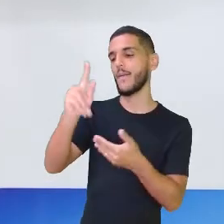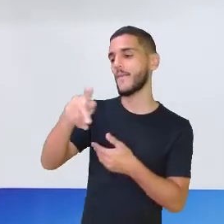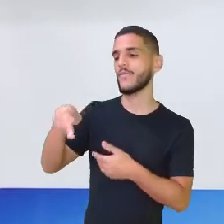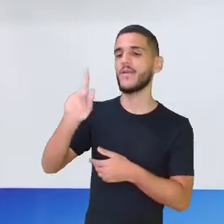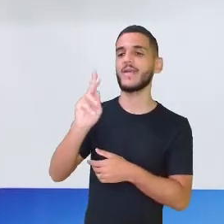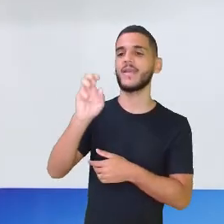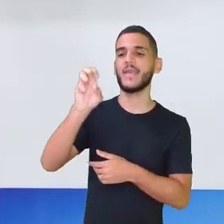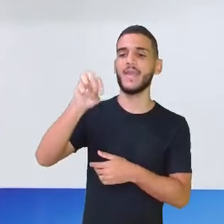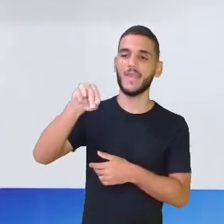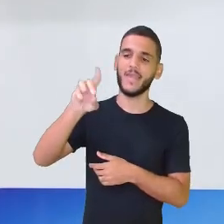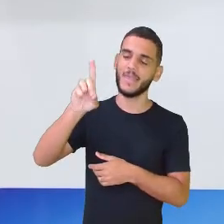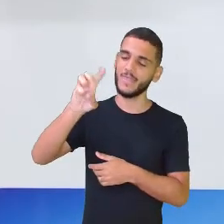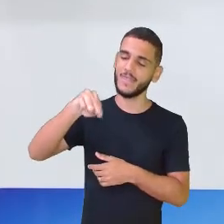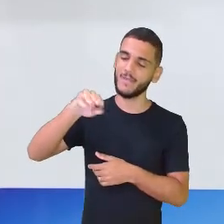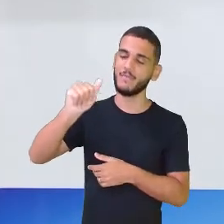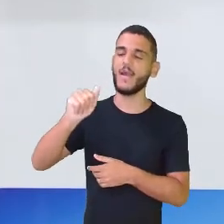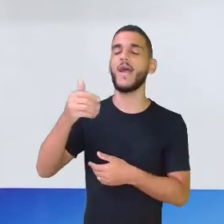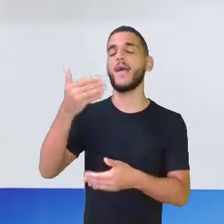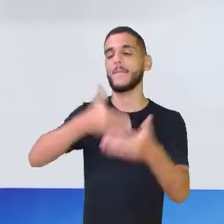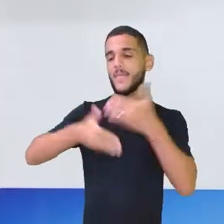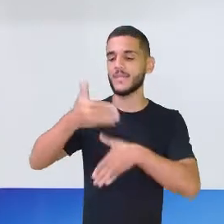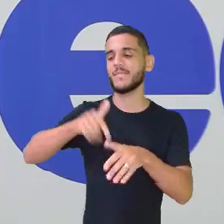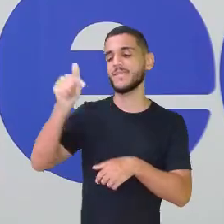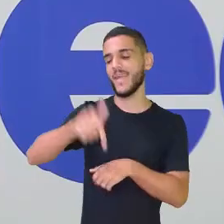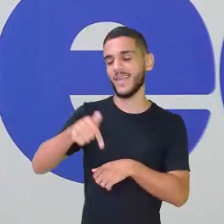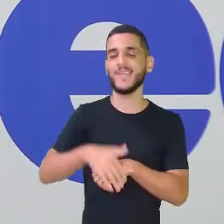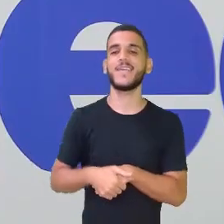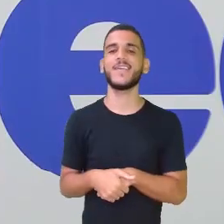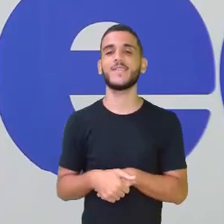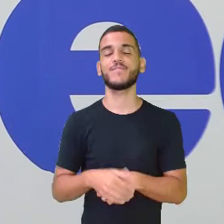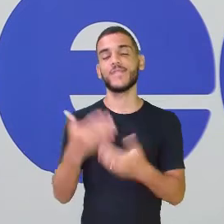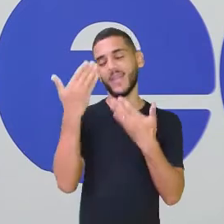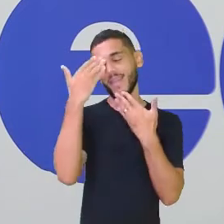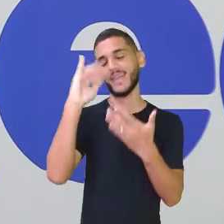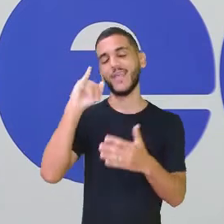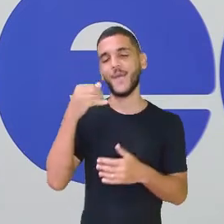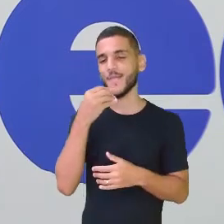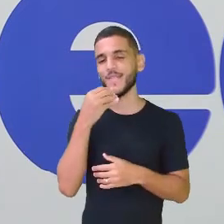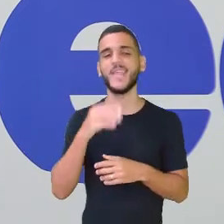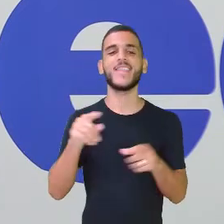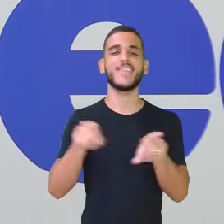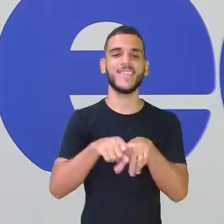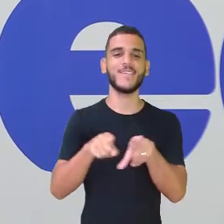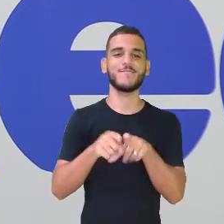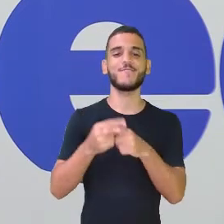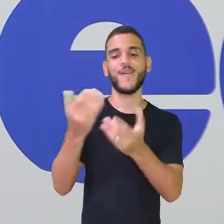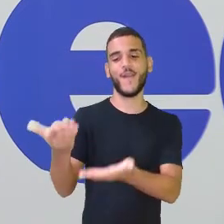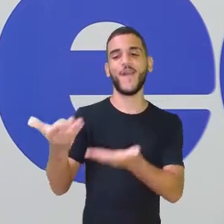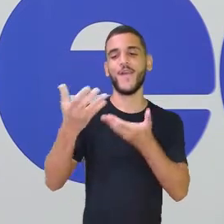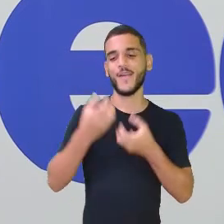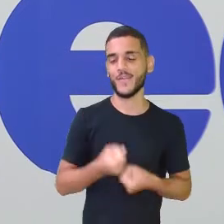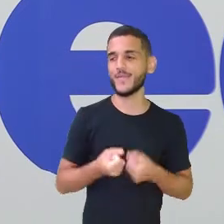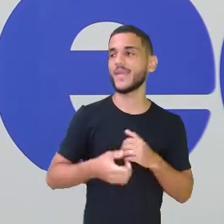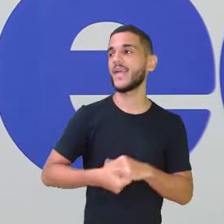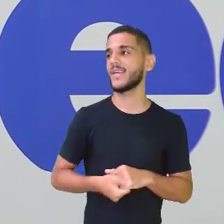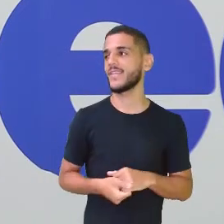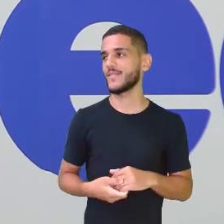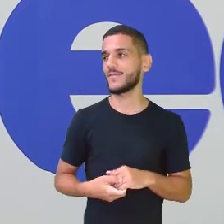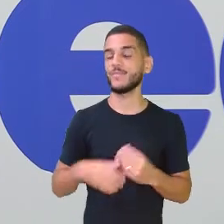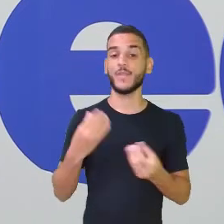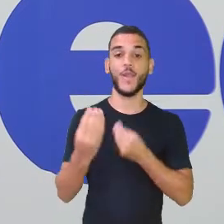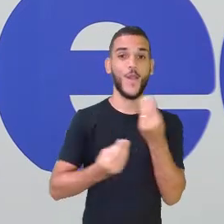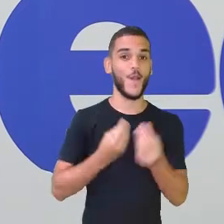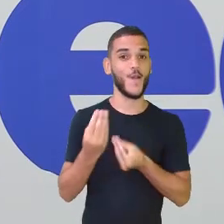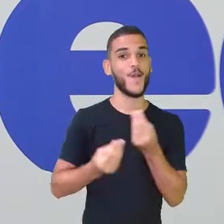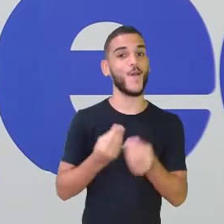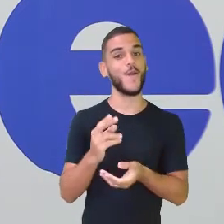participação. Muito obrigada, professora Kedma. Eu quem agradeço a oportunidade, né? O acolhimento, inclusive, como eu já repeti